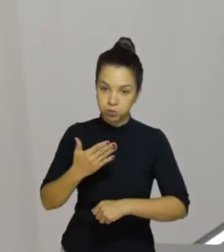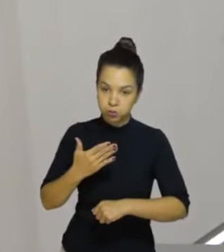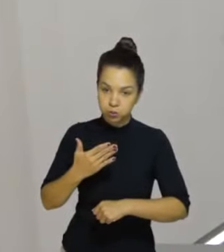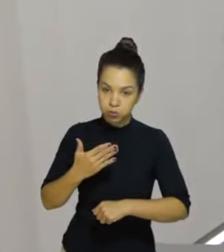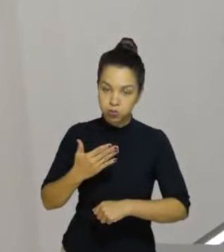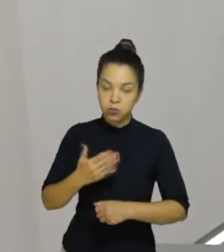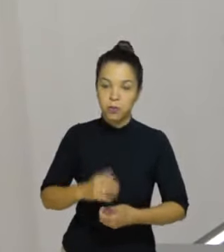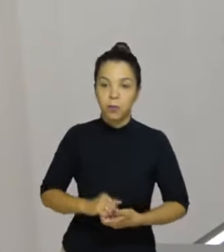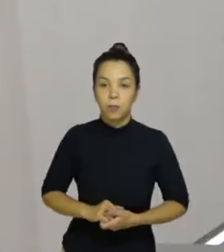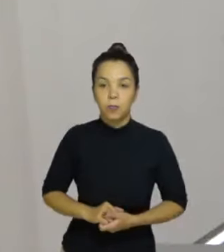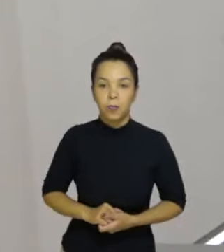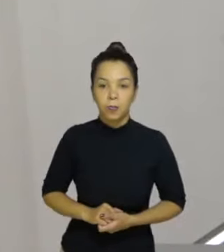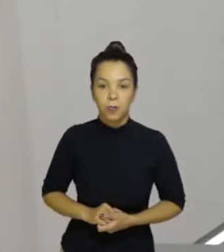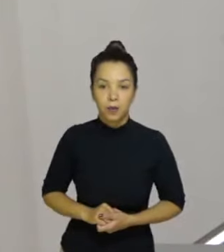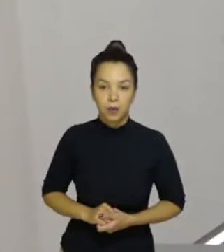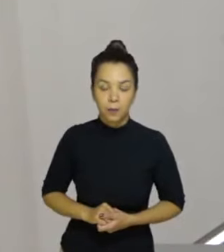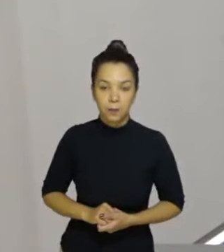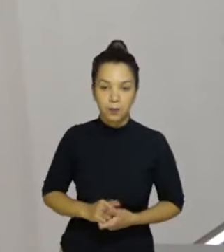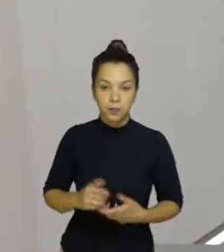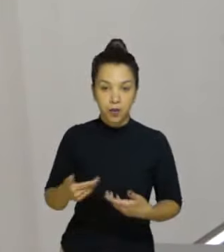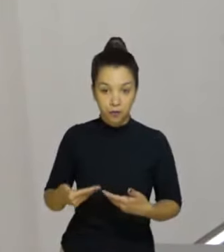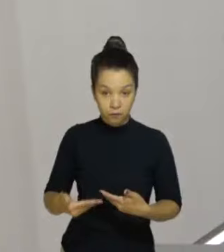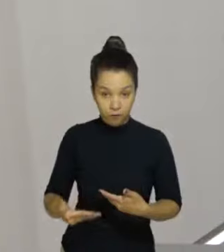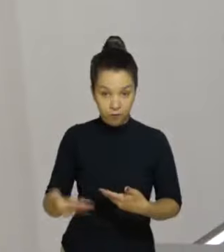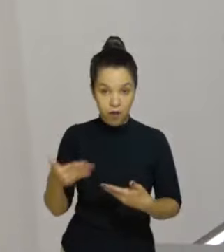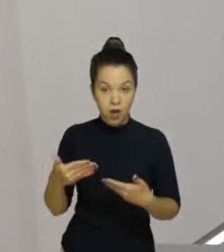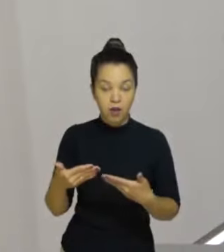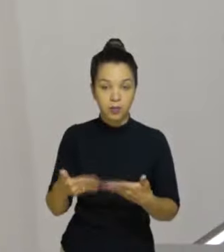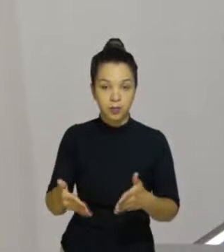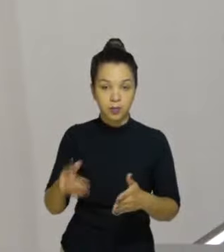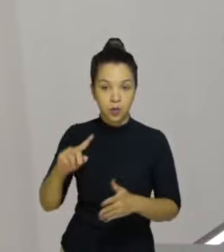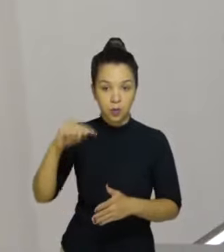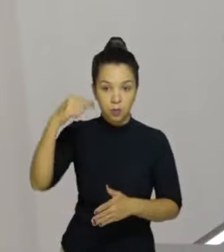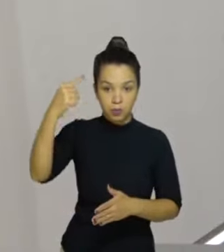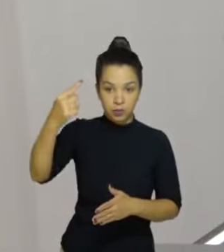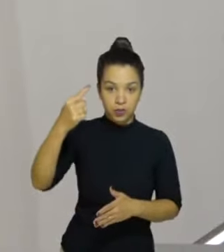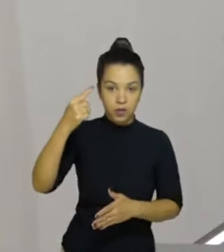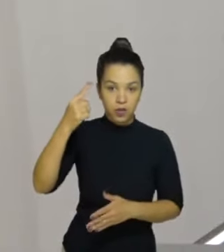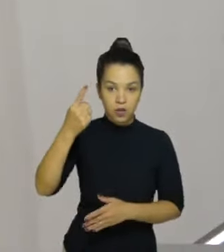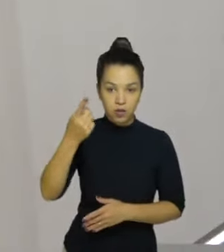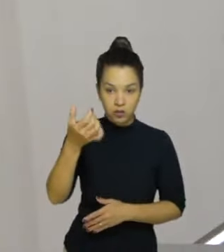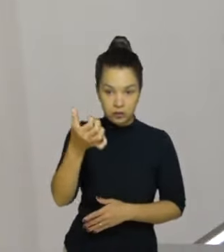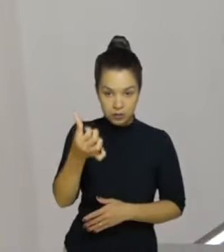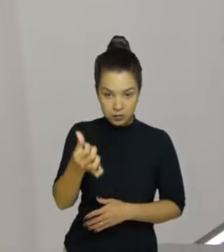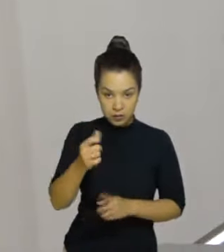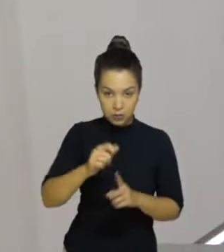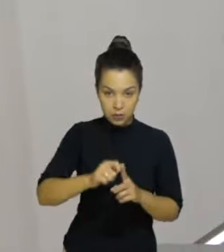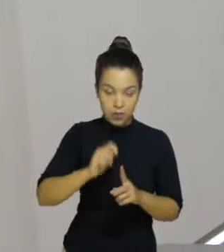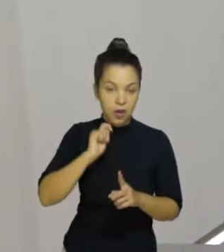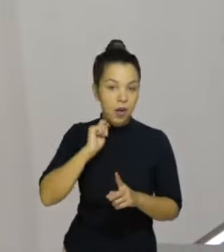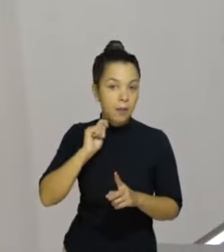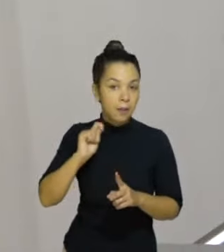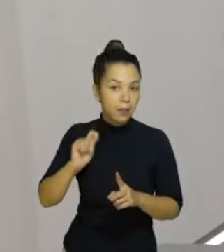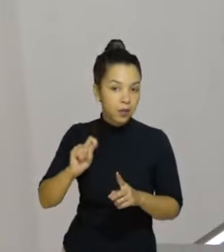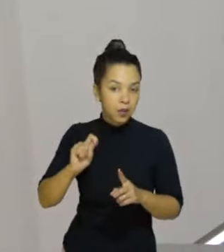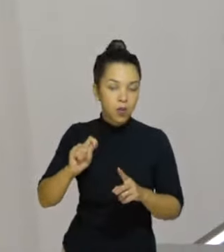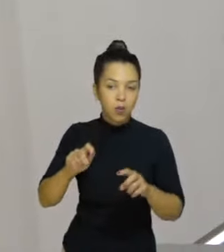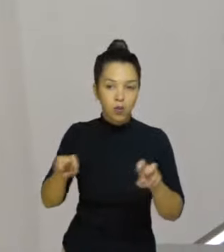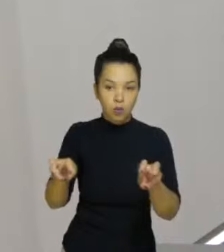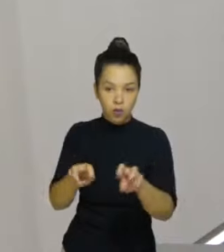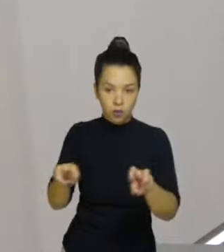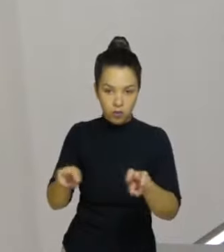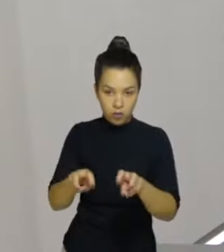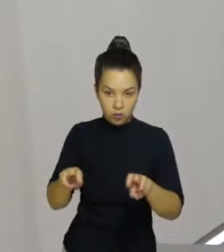promoverá no próximo dia 16 de abril, semana que vem, no auditório Antonieta de Barros,